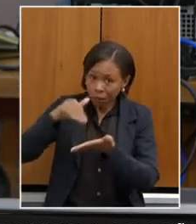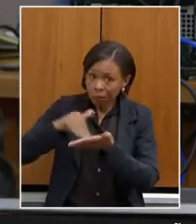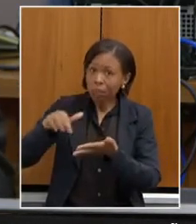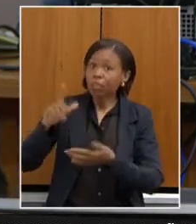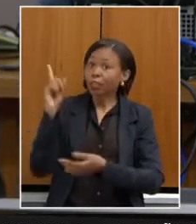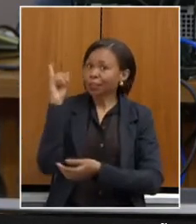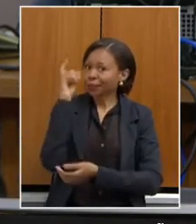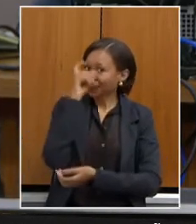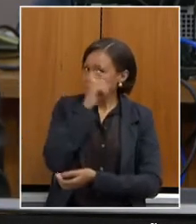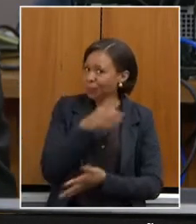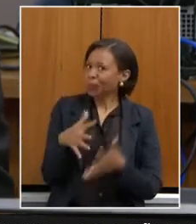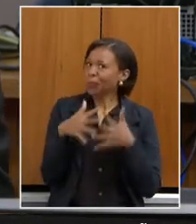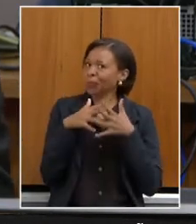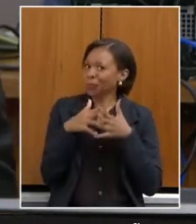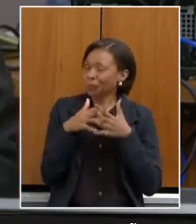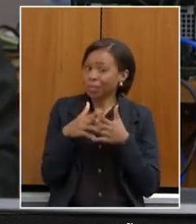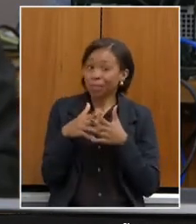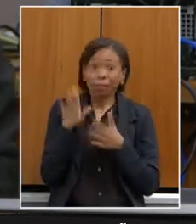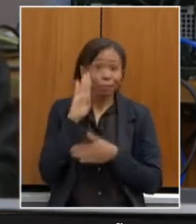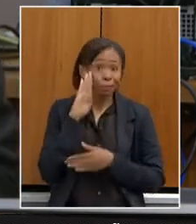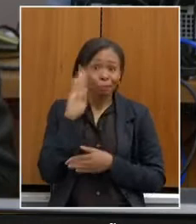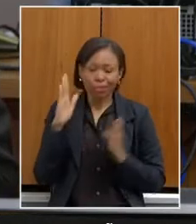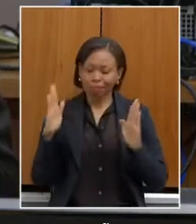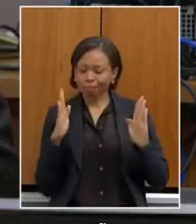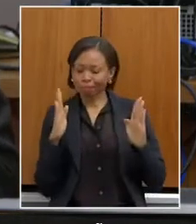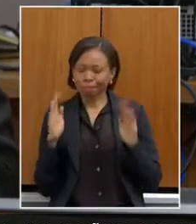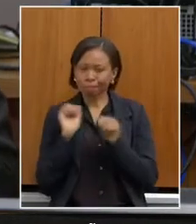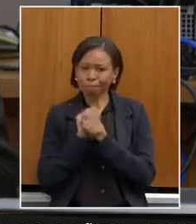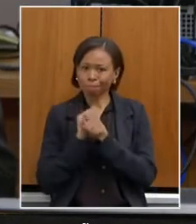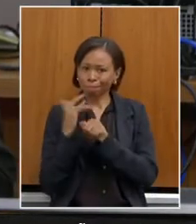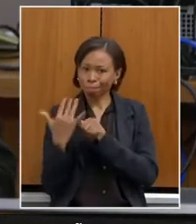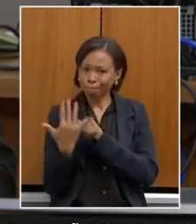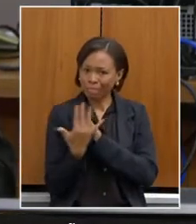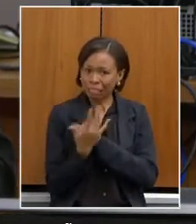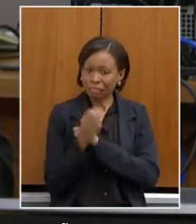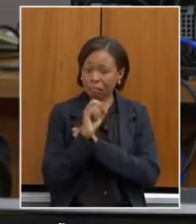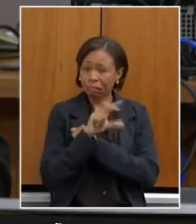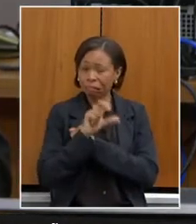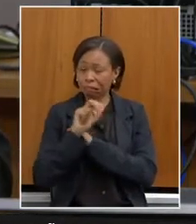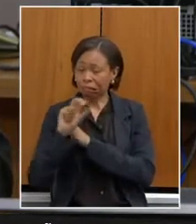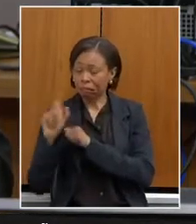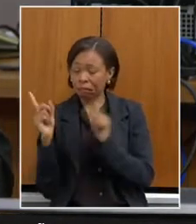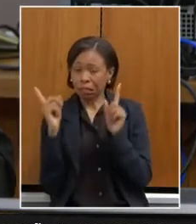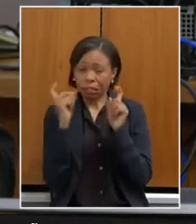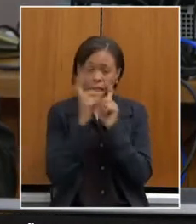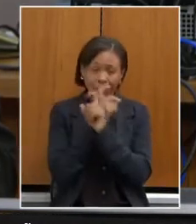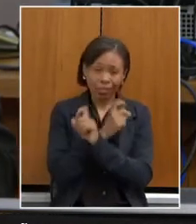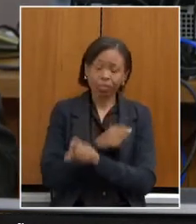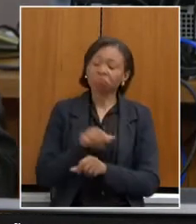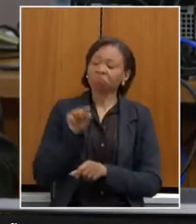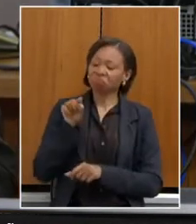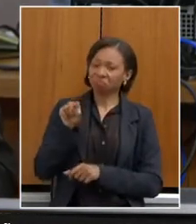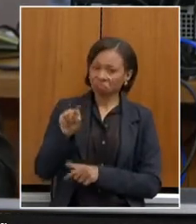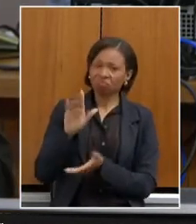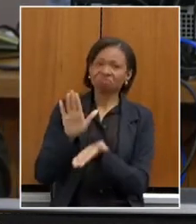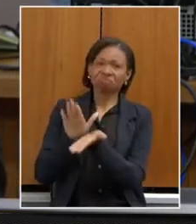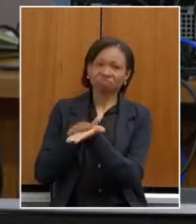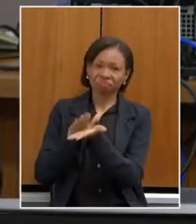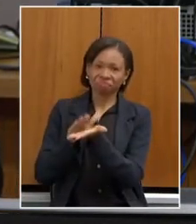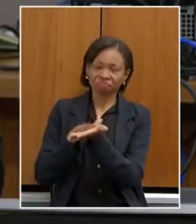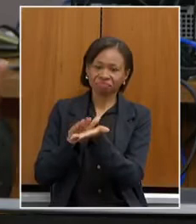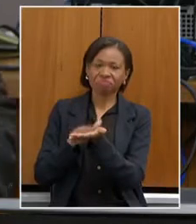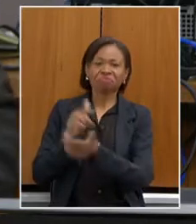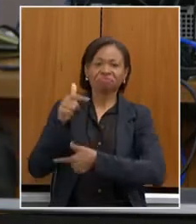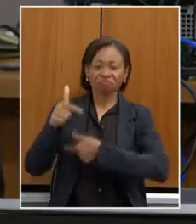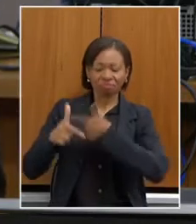e principalmente em épocas de pandemia em épocas de vírus em épocas de dificuldades então parabéns pela condução